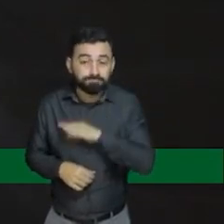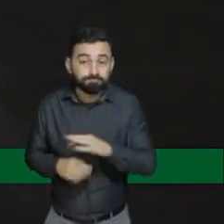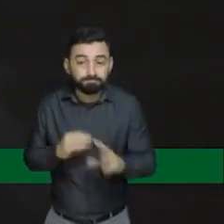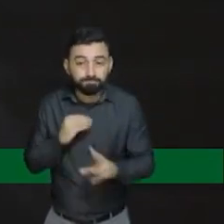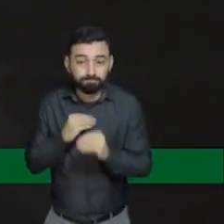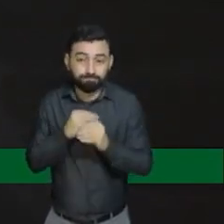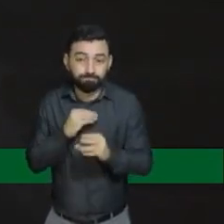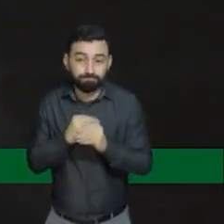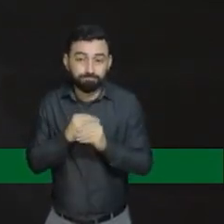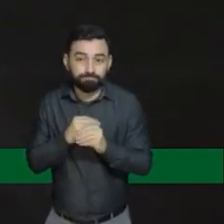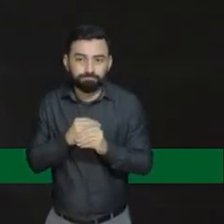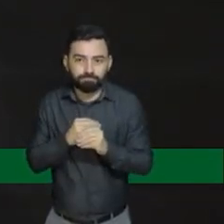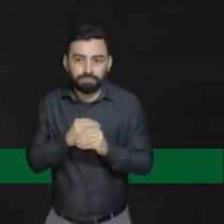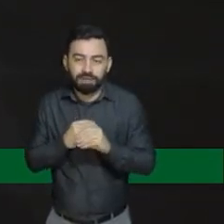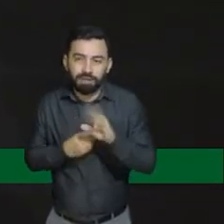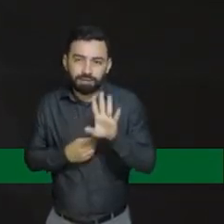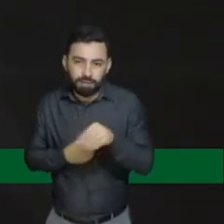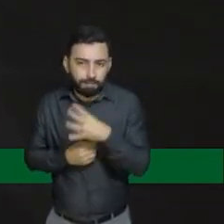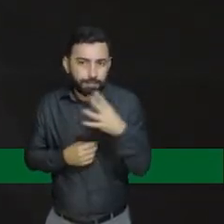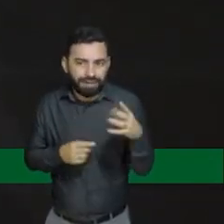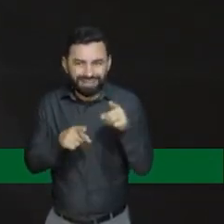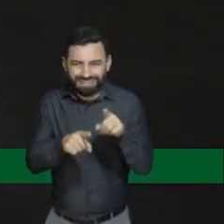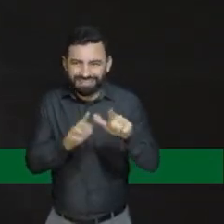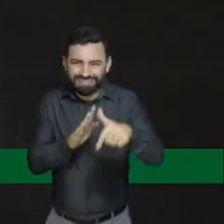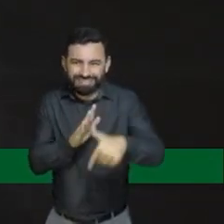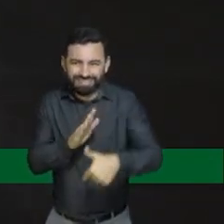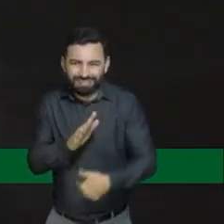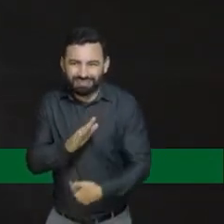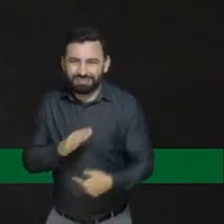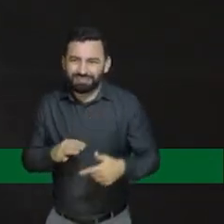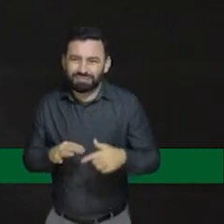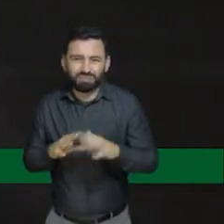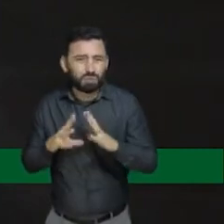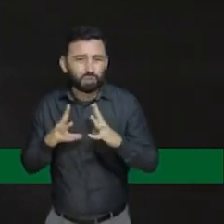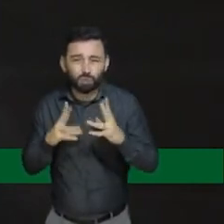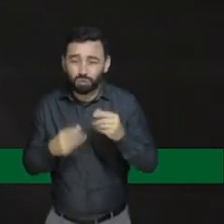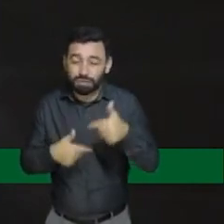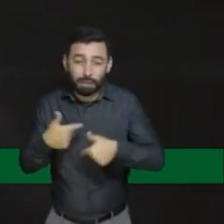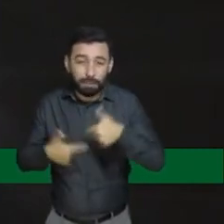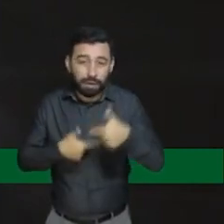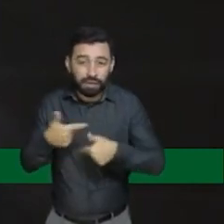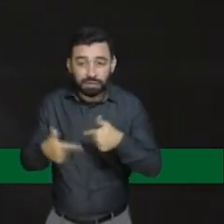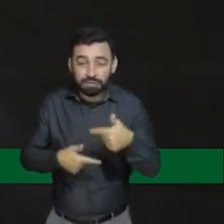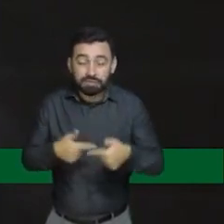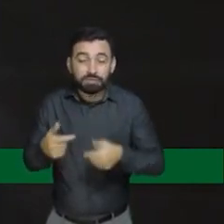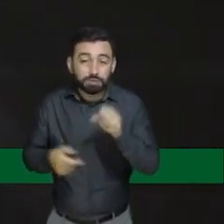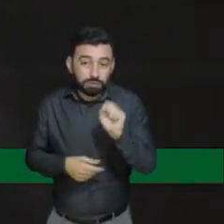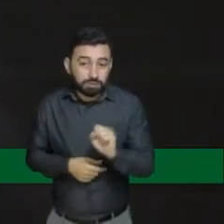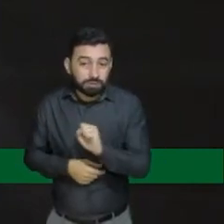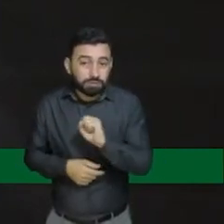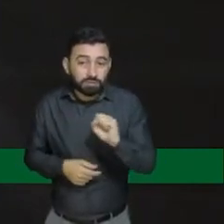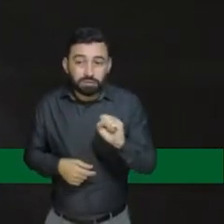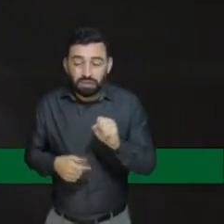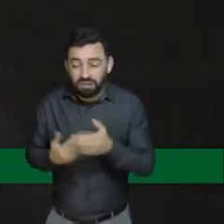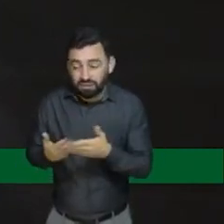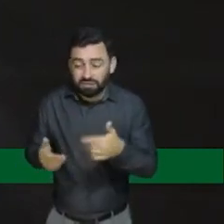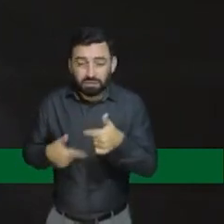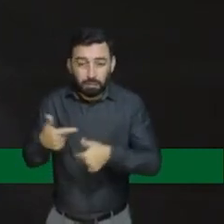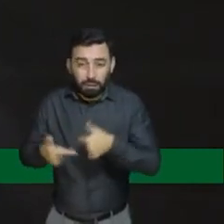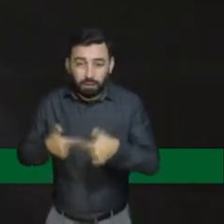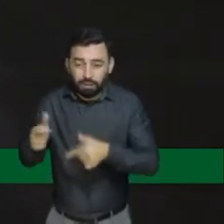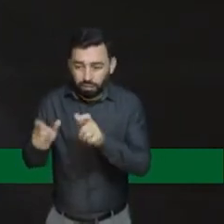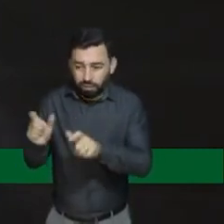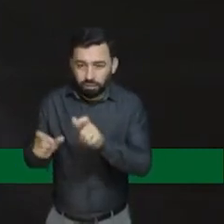a tabela tão defasada que todos os prestadores do Sistema Único de Saúde tanto pedem o